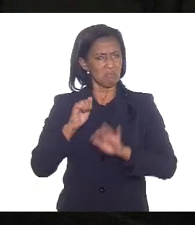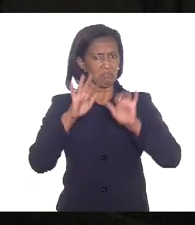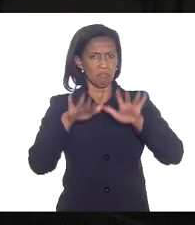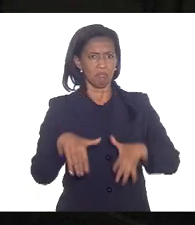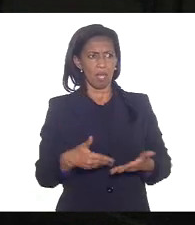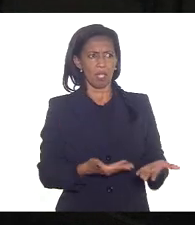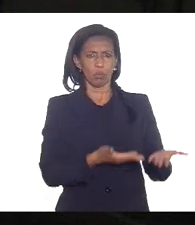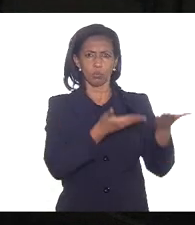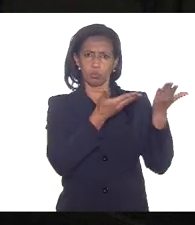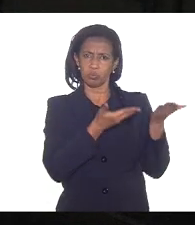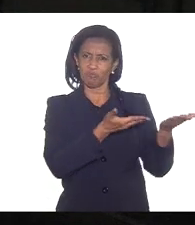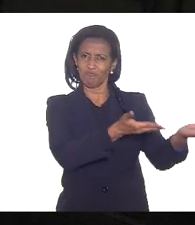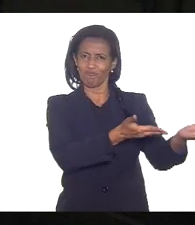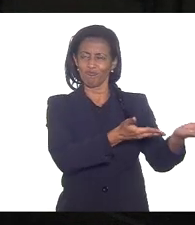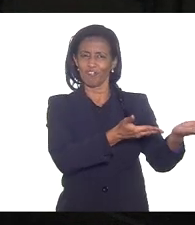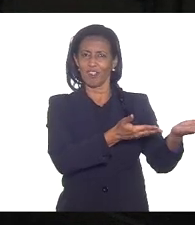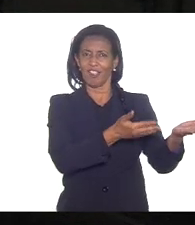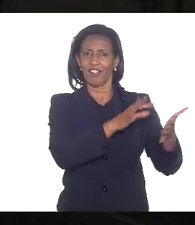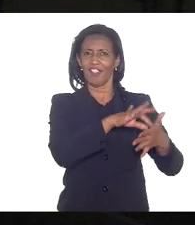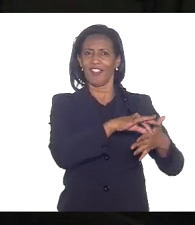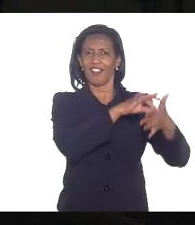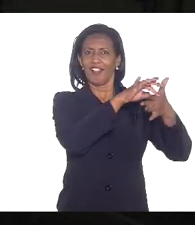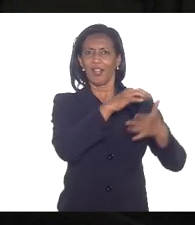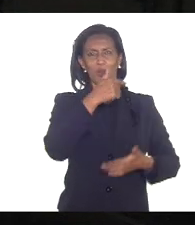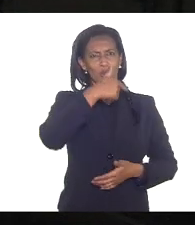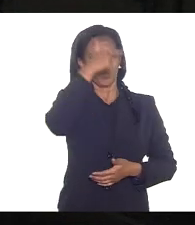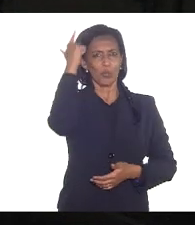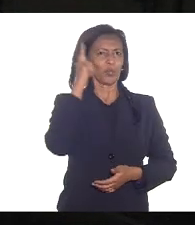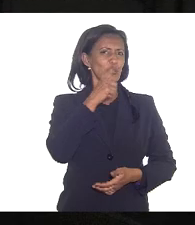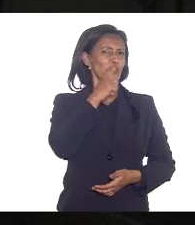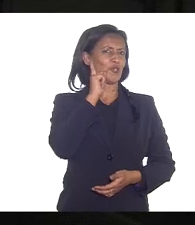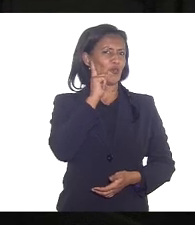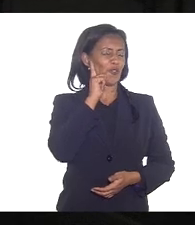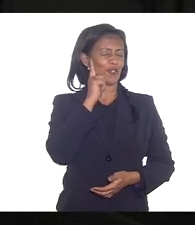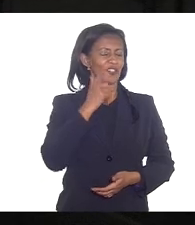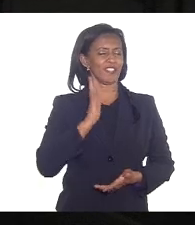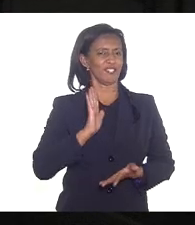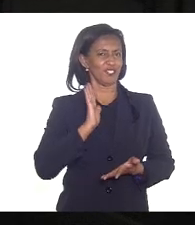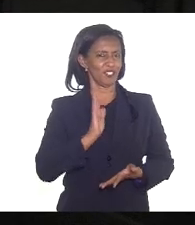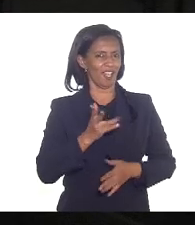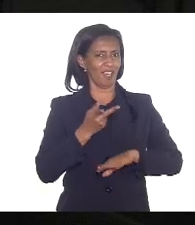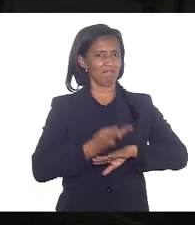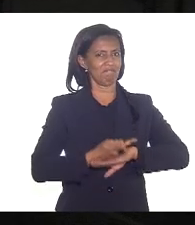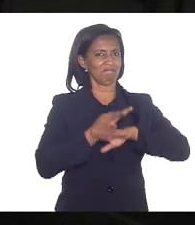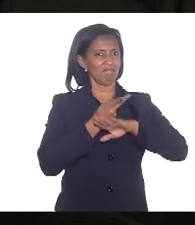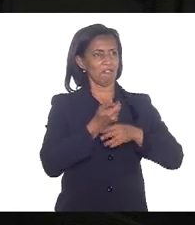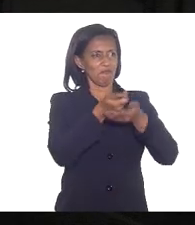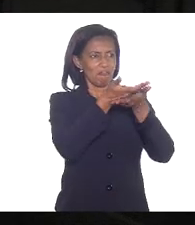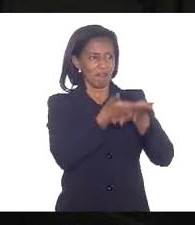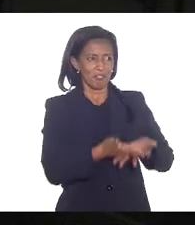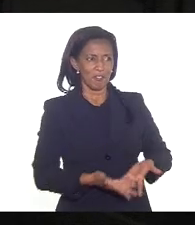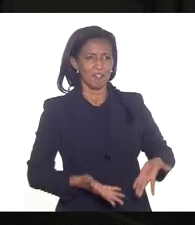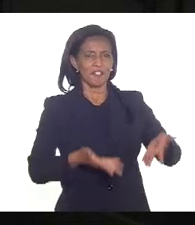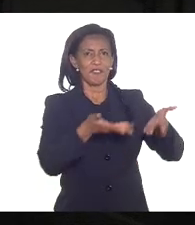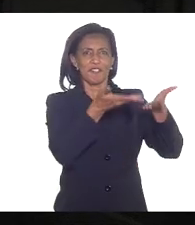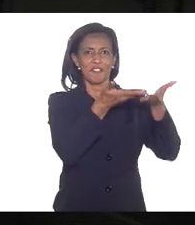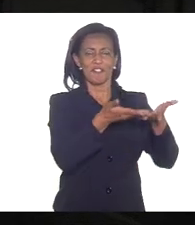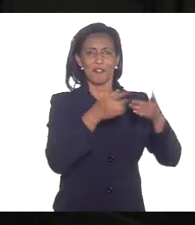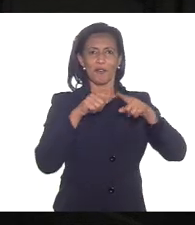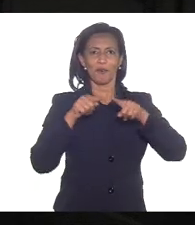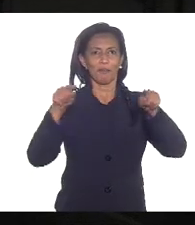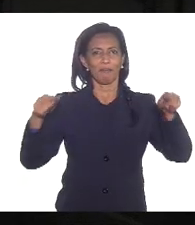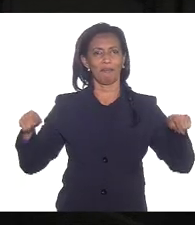contemplada com o nosso de cano alguns Paulo que ontem recebeu a nossa homenagem com a designação